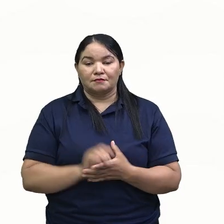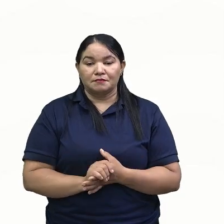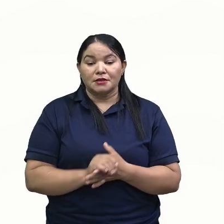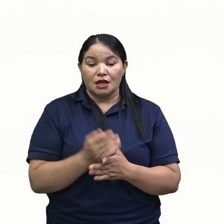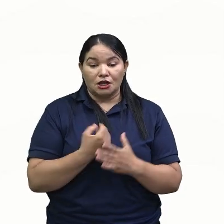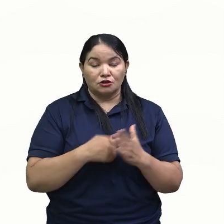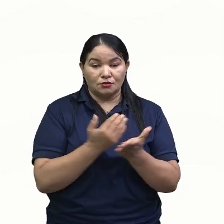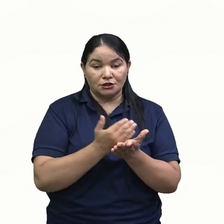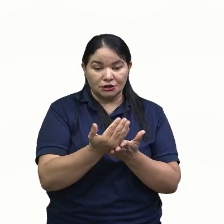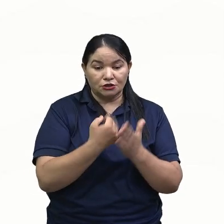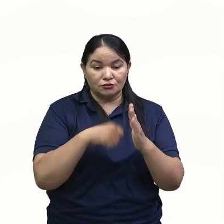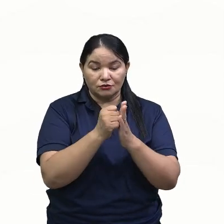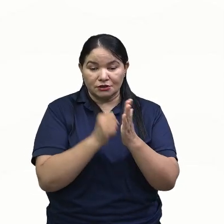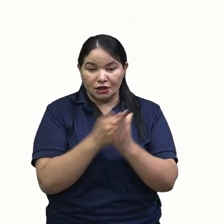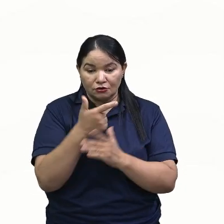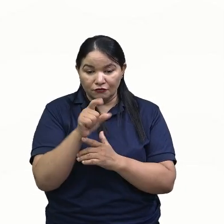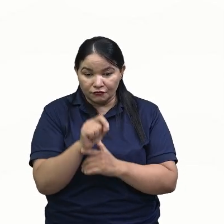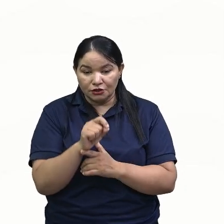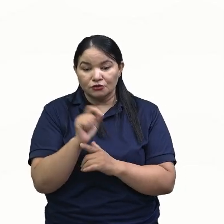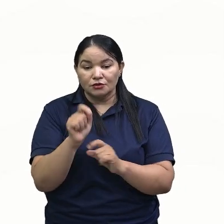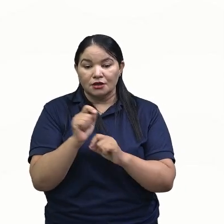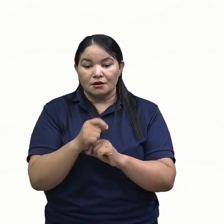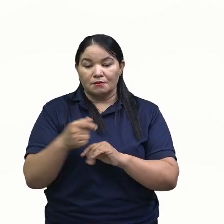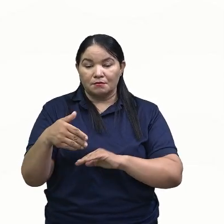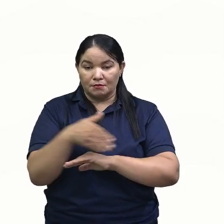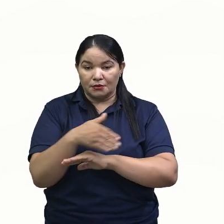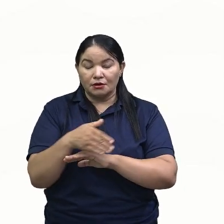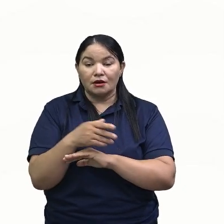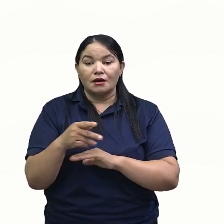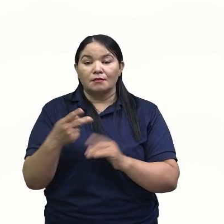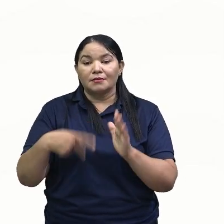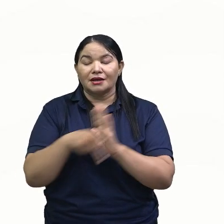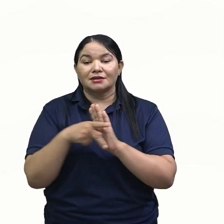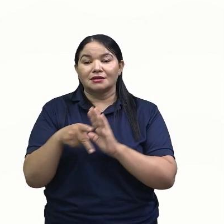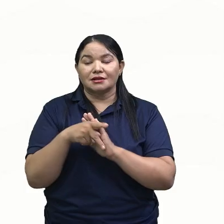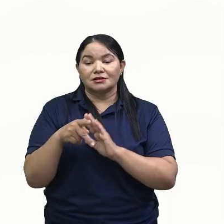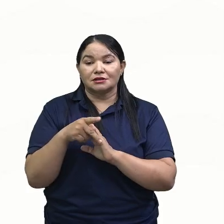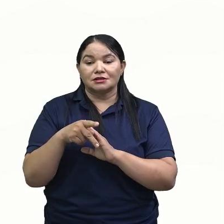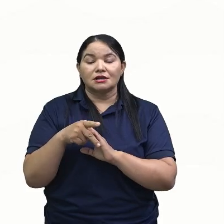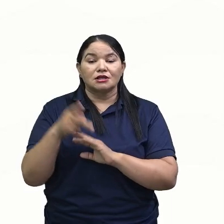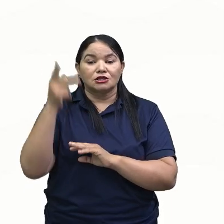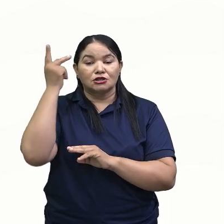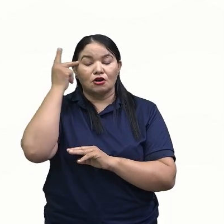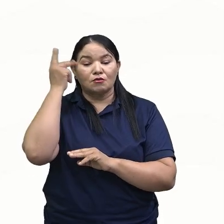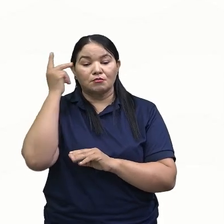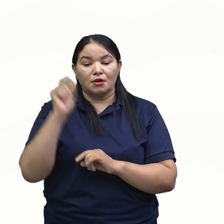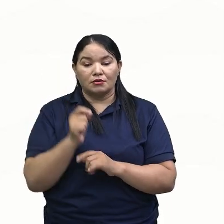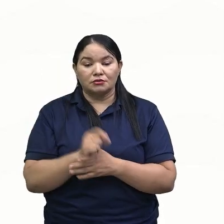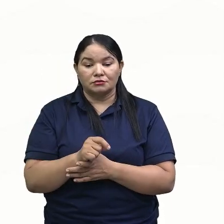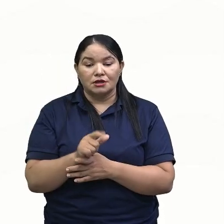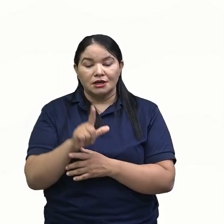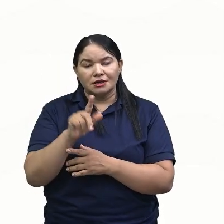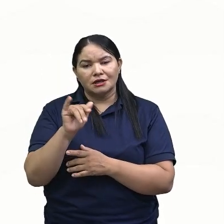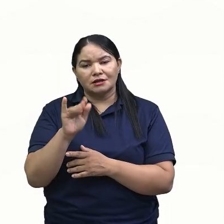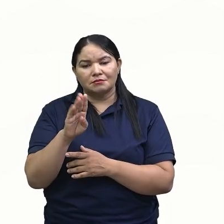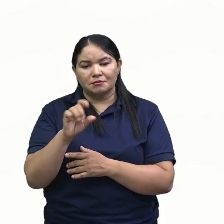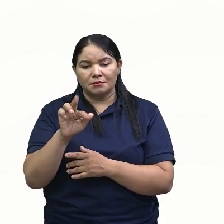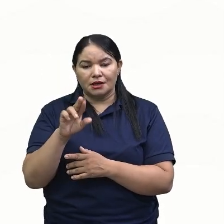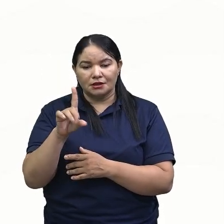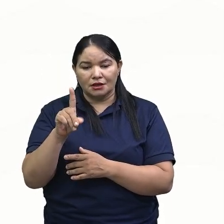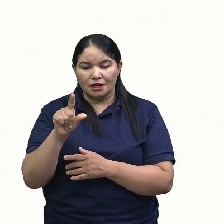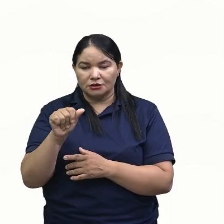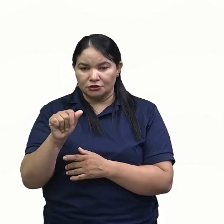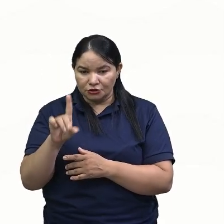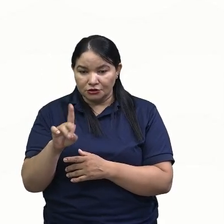XX, temos como exemplo o bairro da Liberdade em São Paulo. E qual é a descrição dessa interculturalidade?